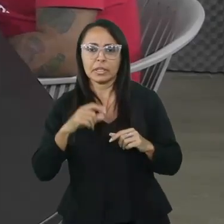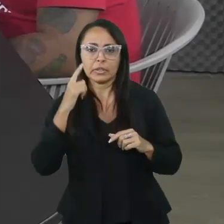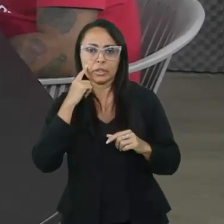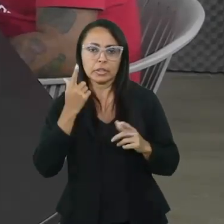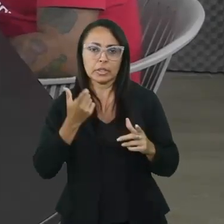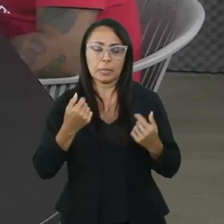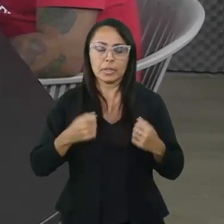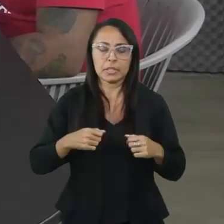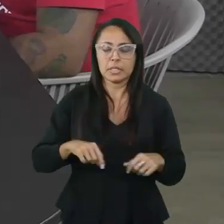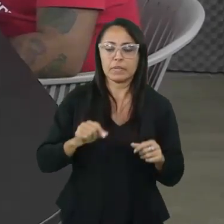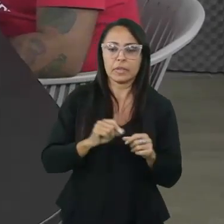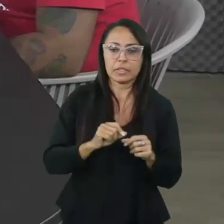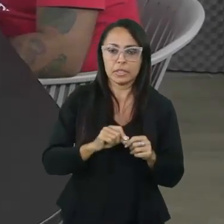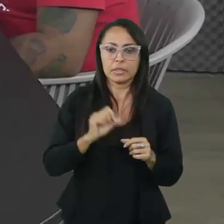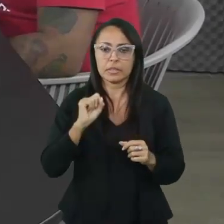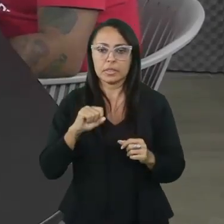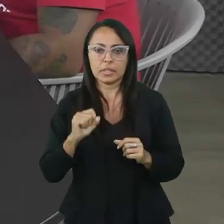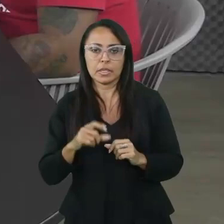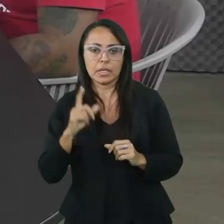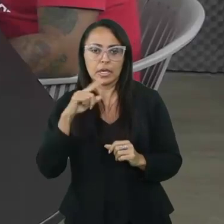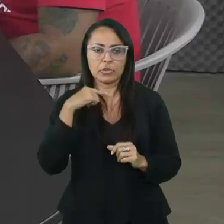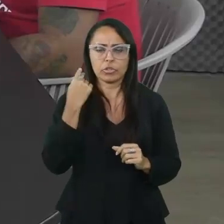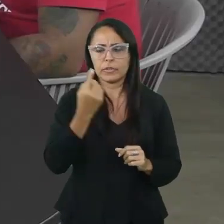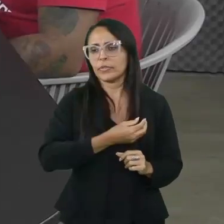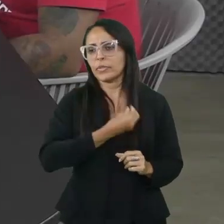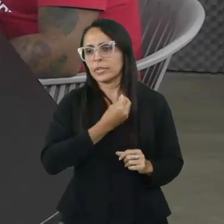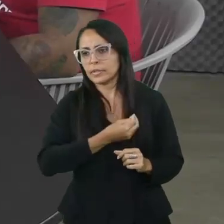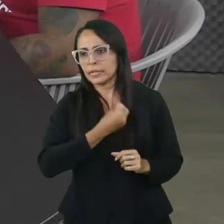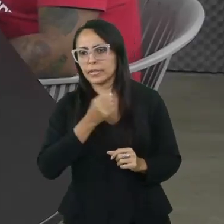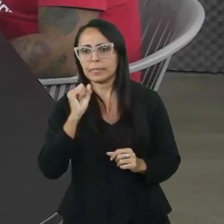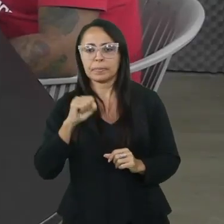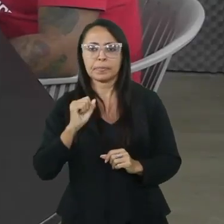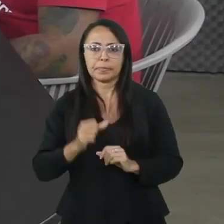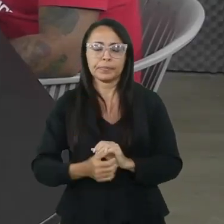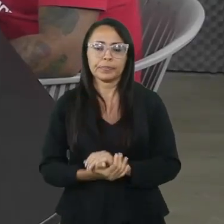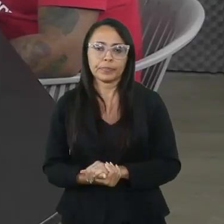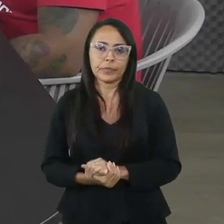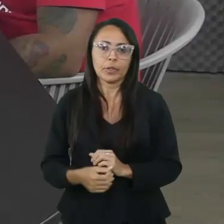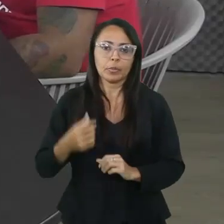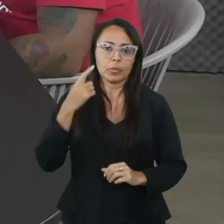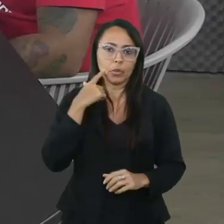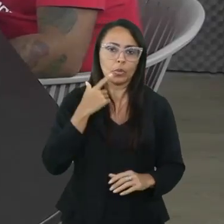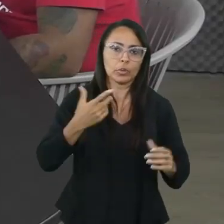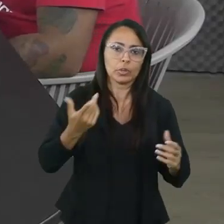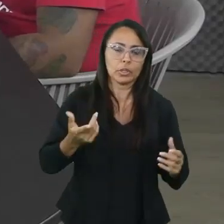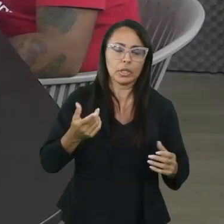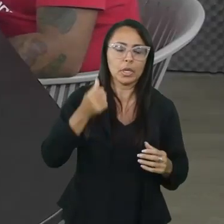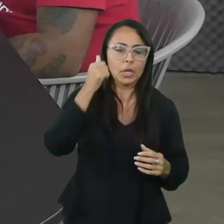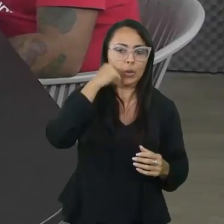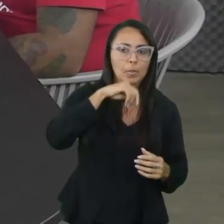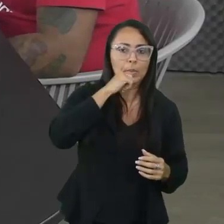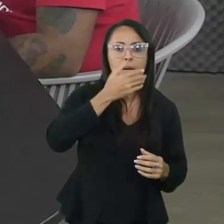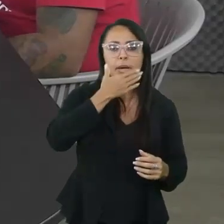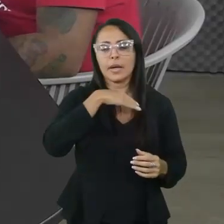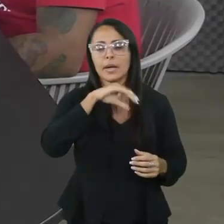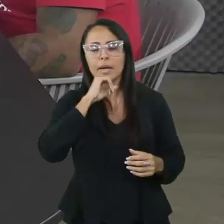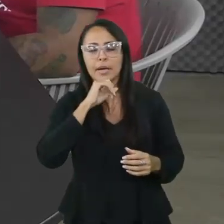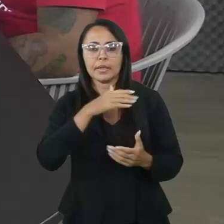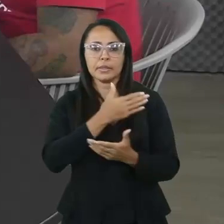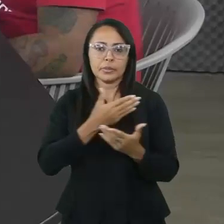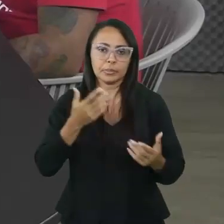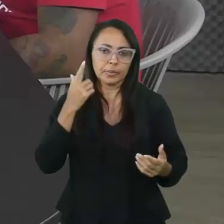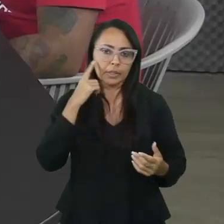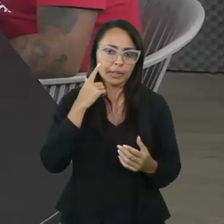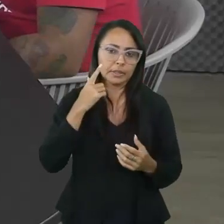que fazer tudo no entorno mesmo. Mas a gente vivencia isso, porque os pais e mães dos nossos estudantes e das nossas estudantes